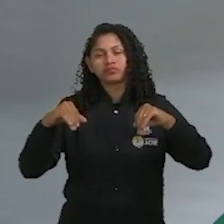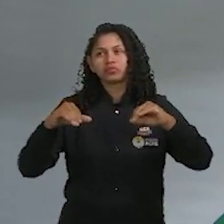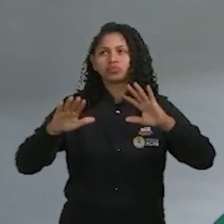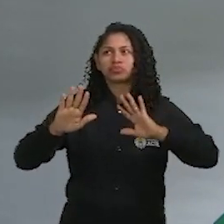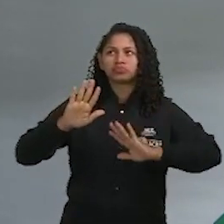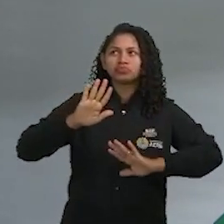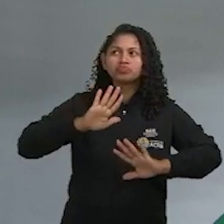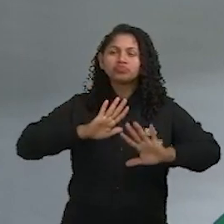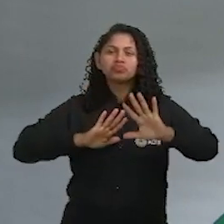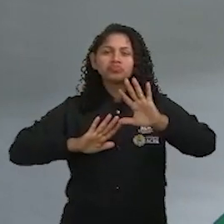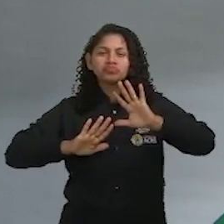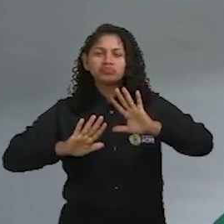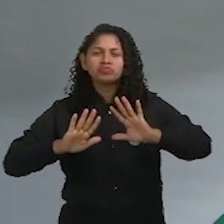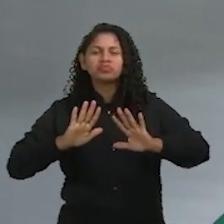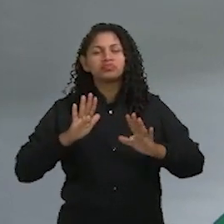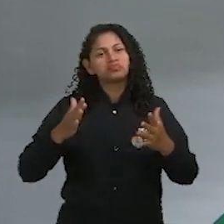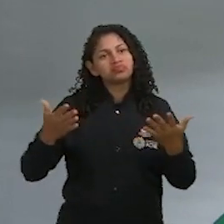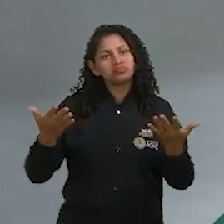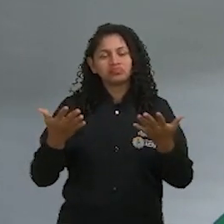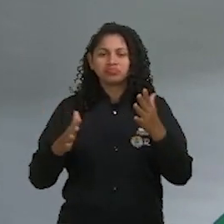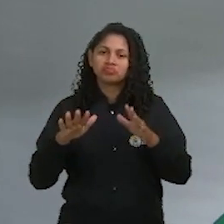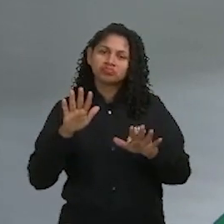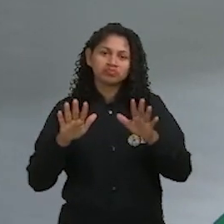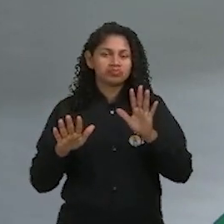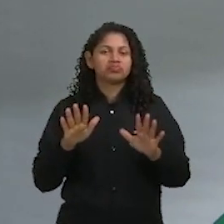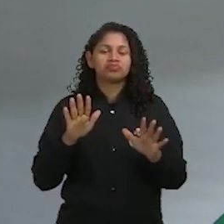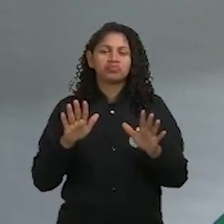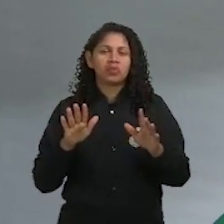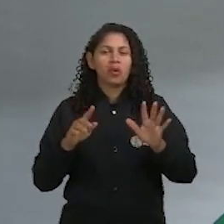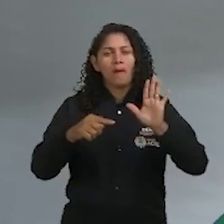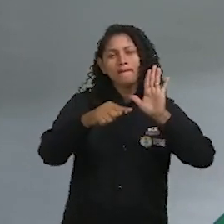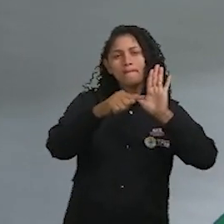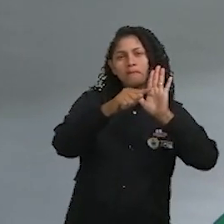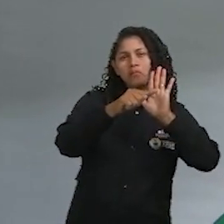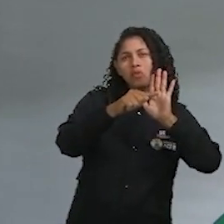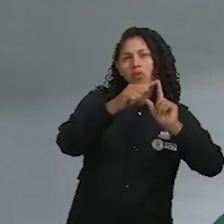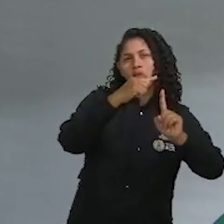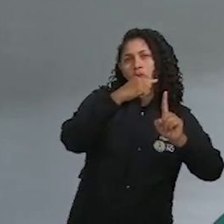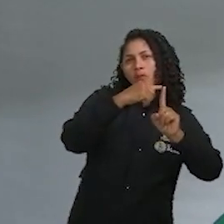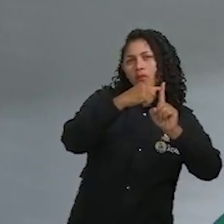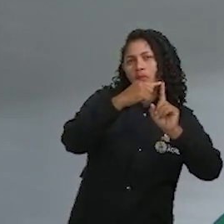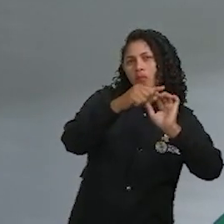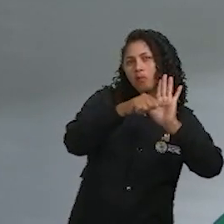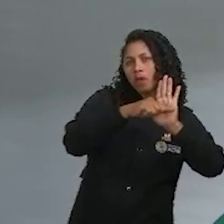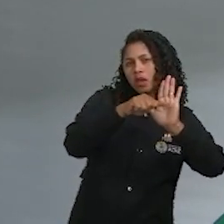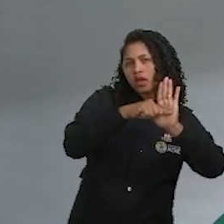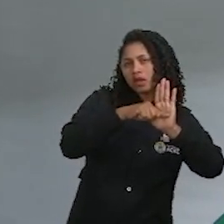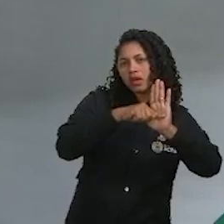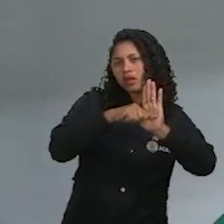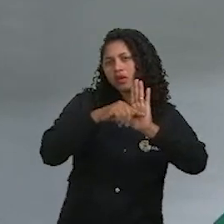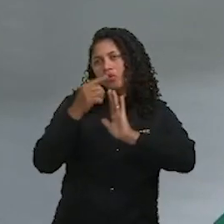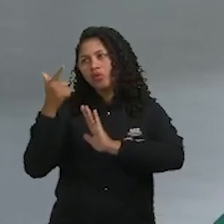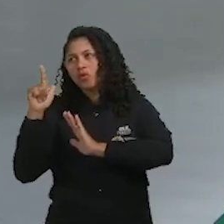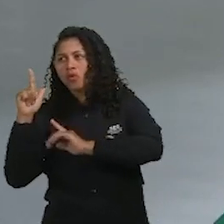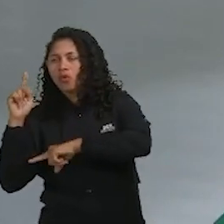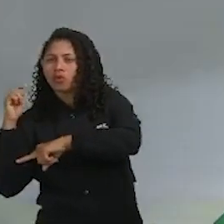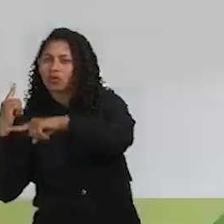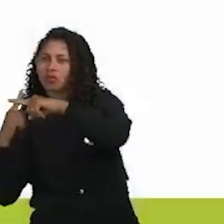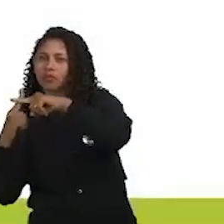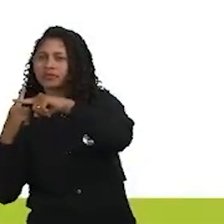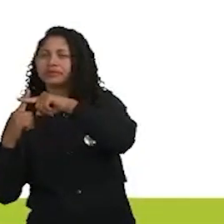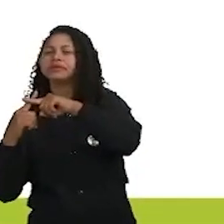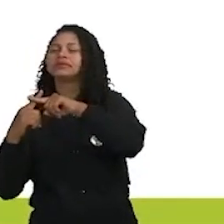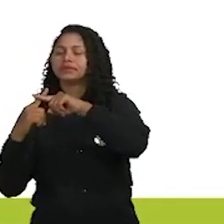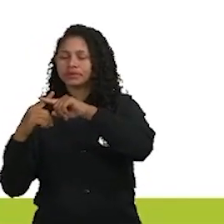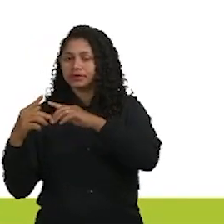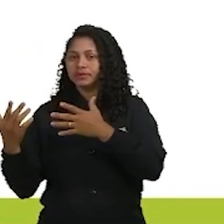parcial, né? Deduzir aquele elemento que ficaria positivo, enquanto aquele elemento que ficaria negativo. Aí eu coloquei